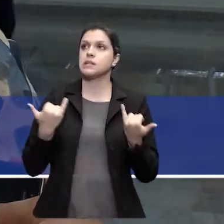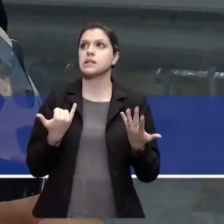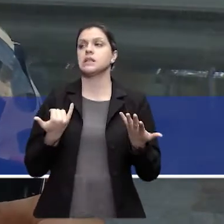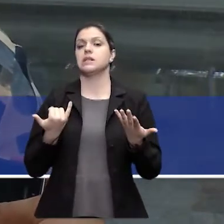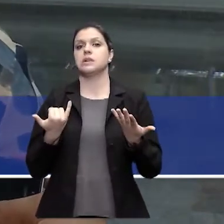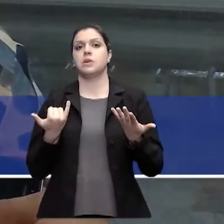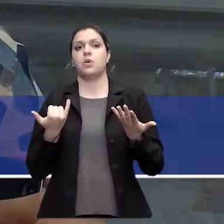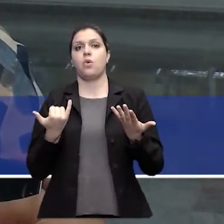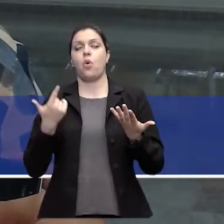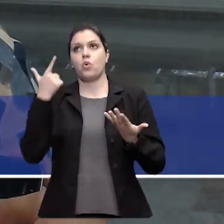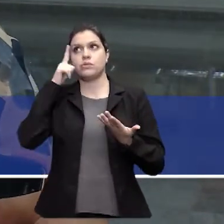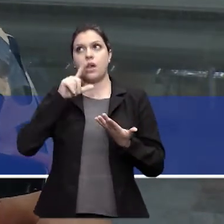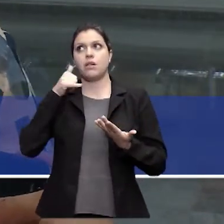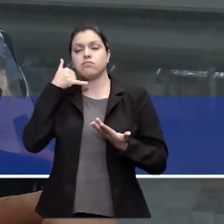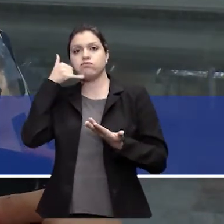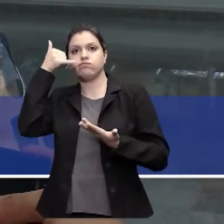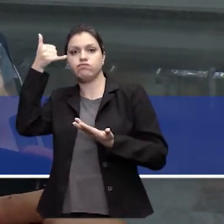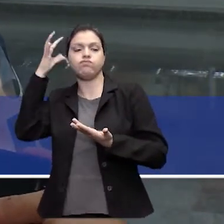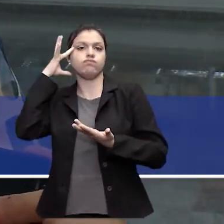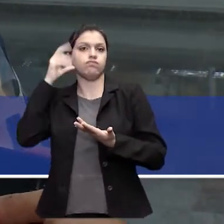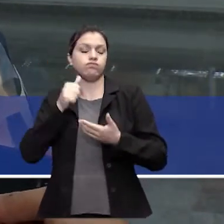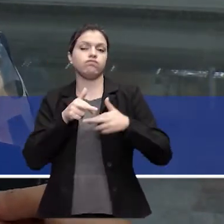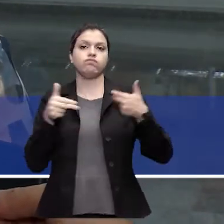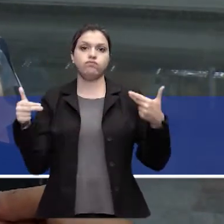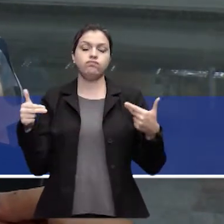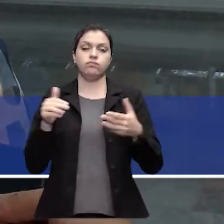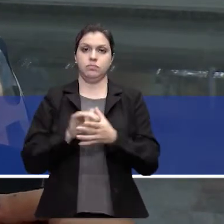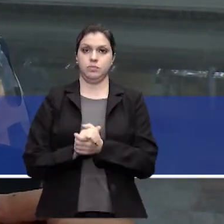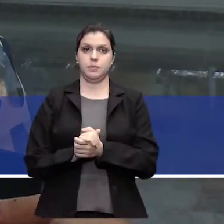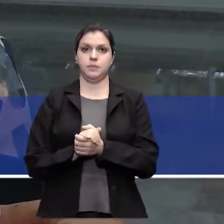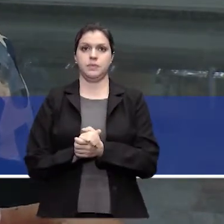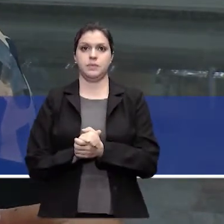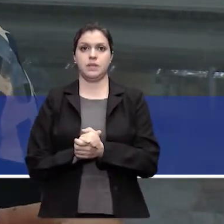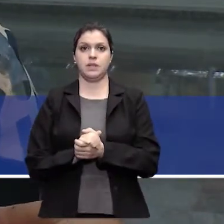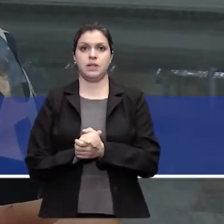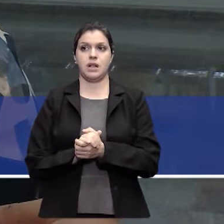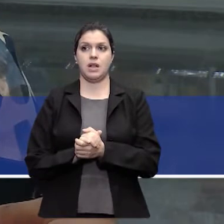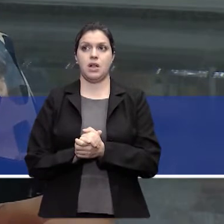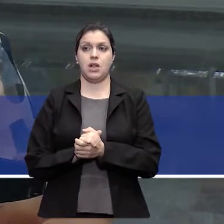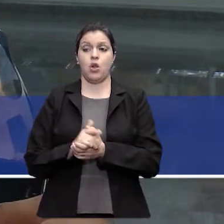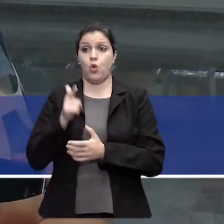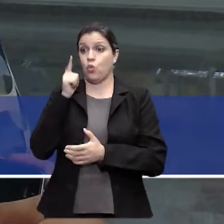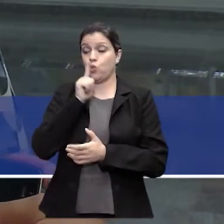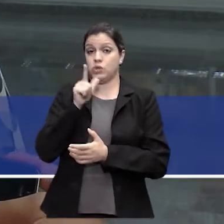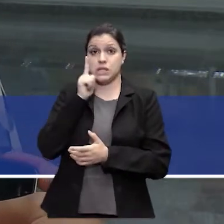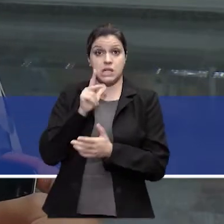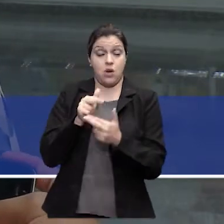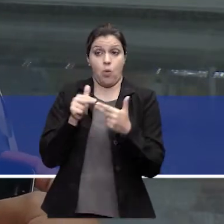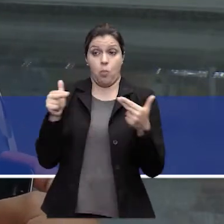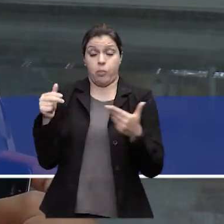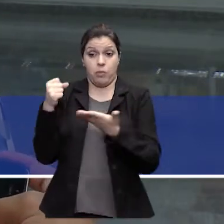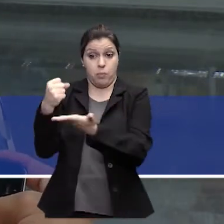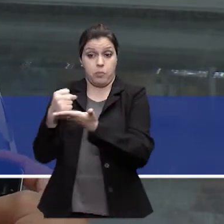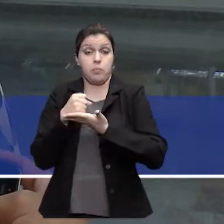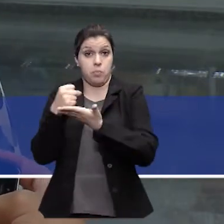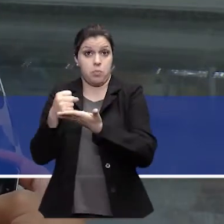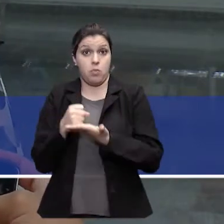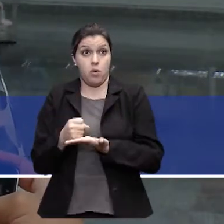informação, as mulheres têm mais acesso a estar em algum